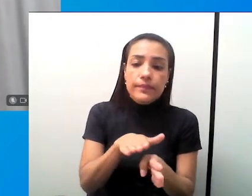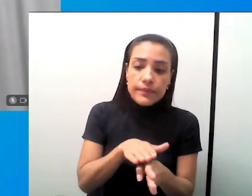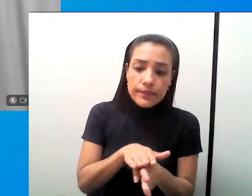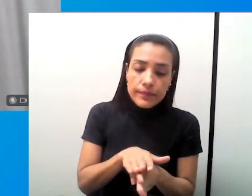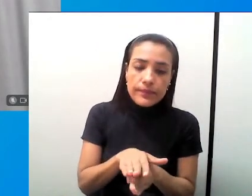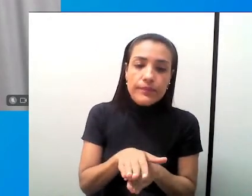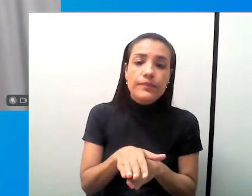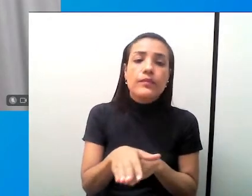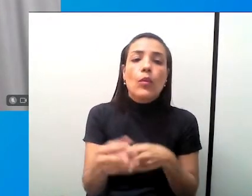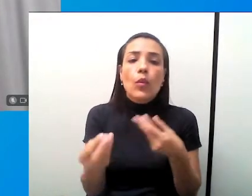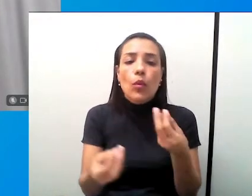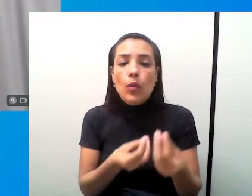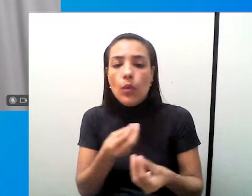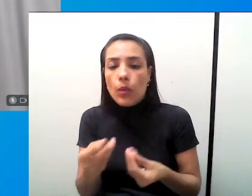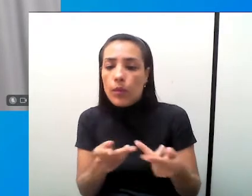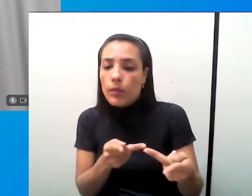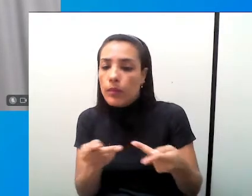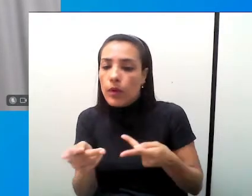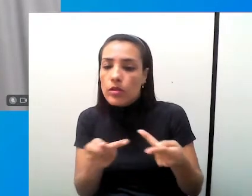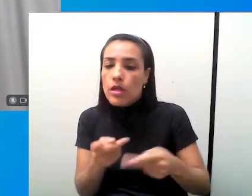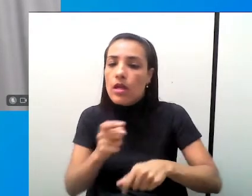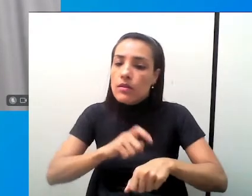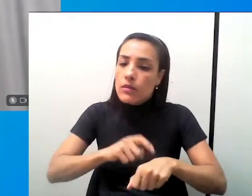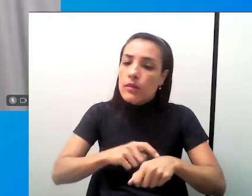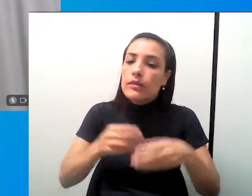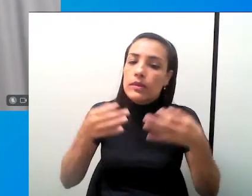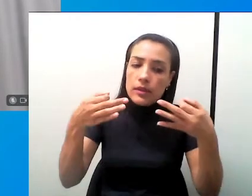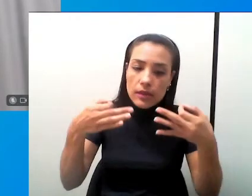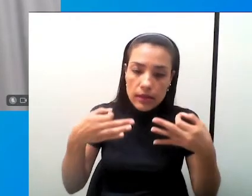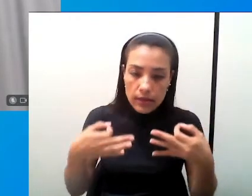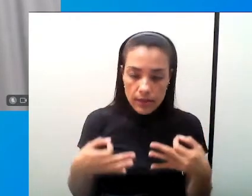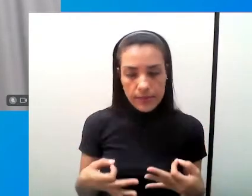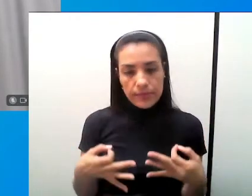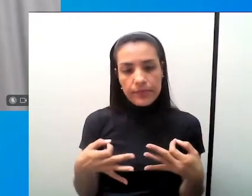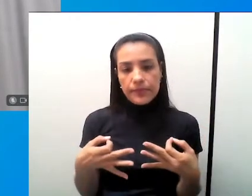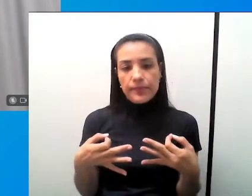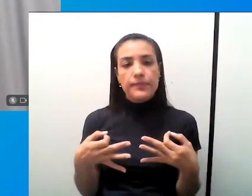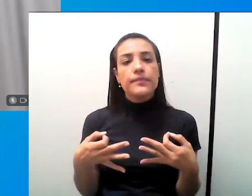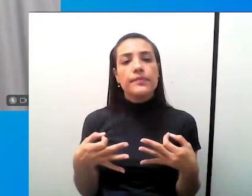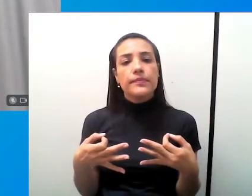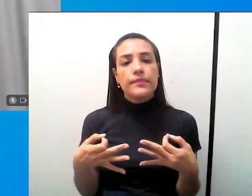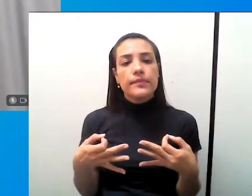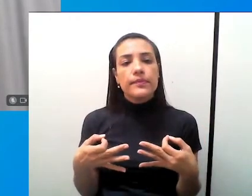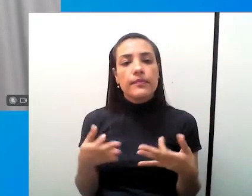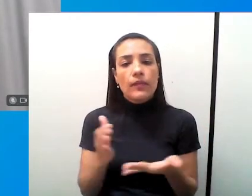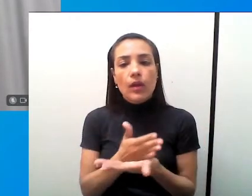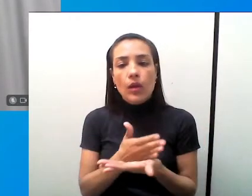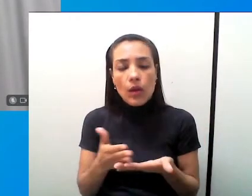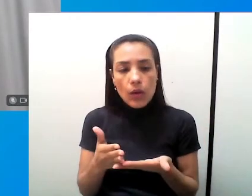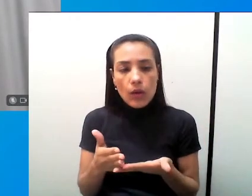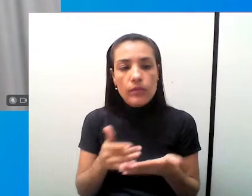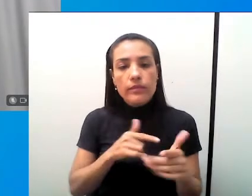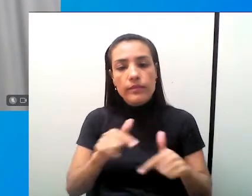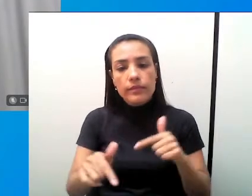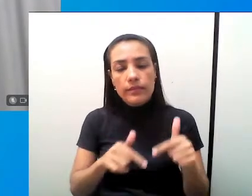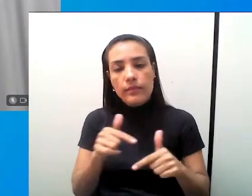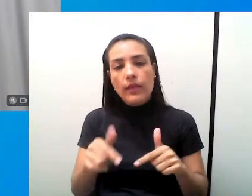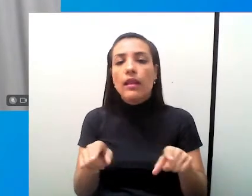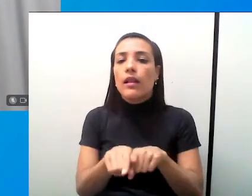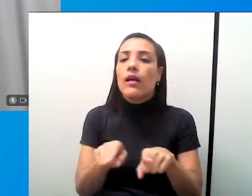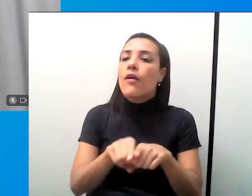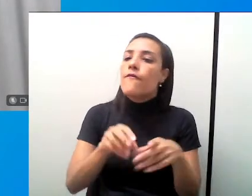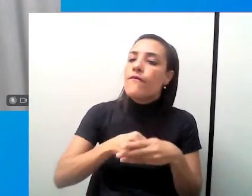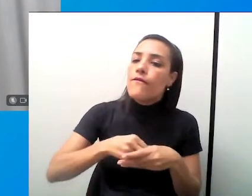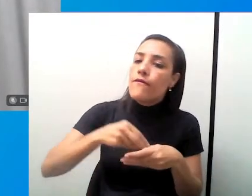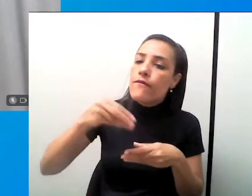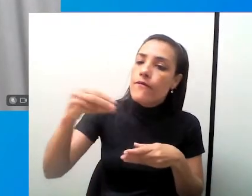dos projetos, né, momentos específicos para a realização de algumas ações e também fora, né,